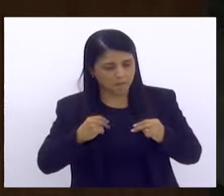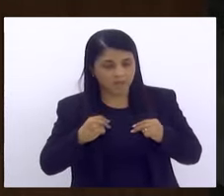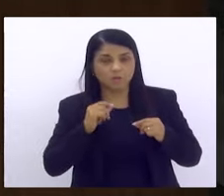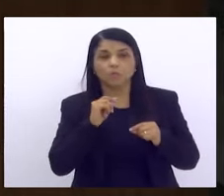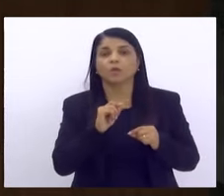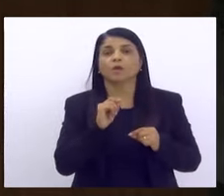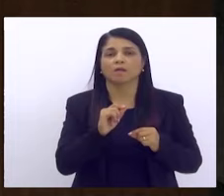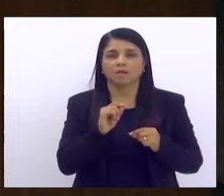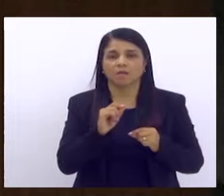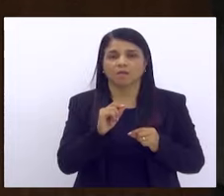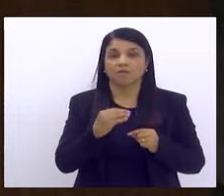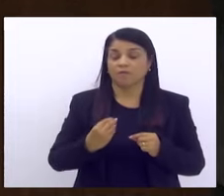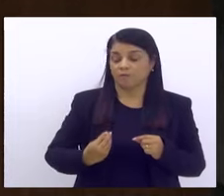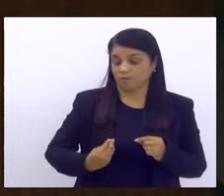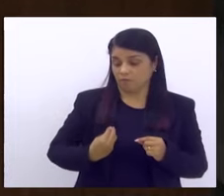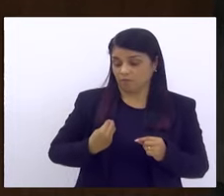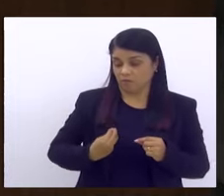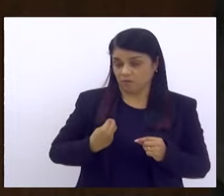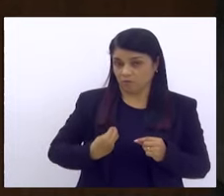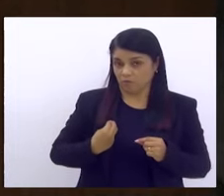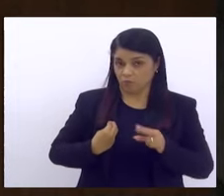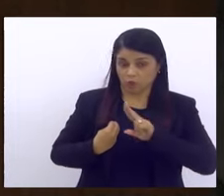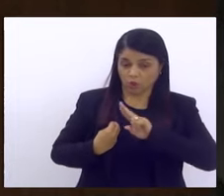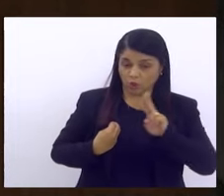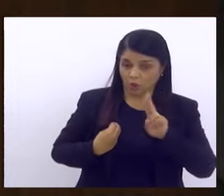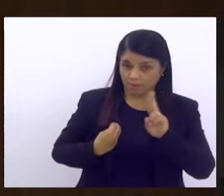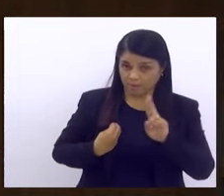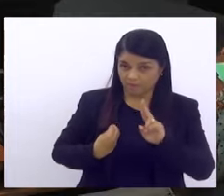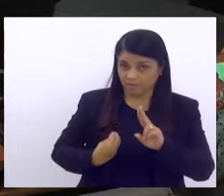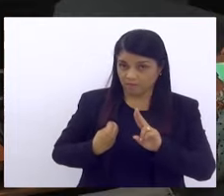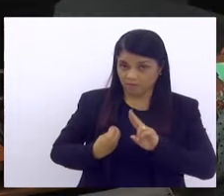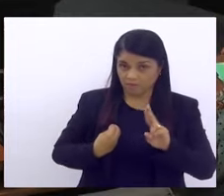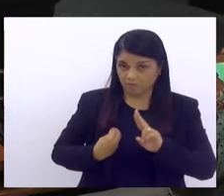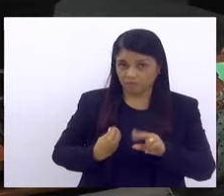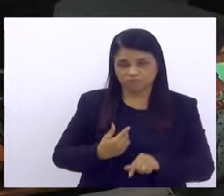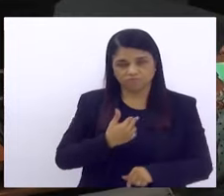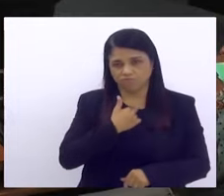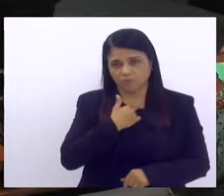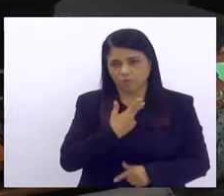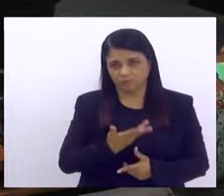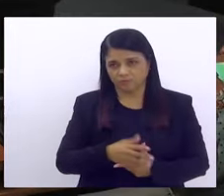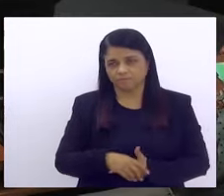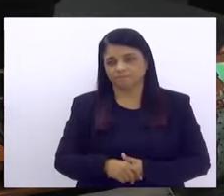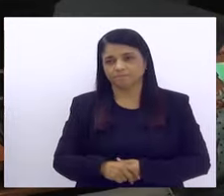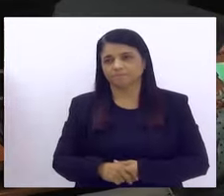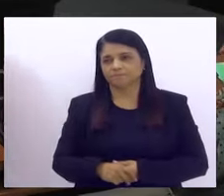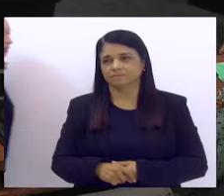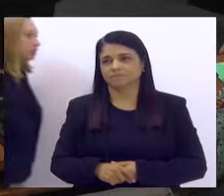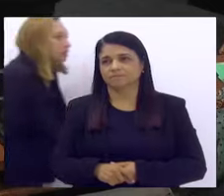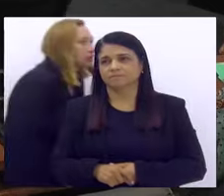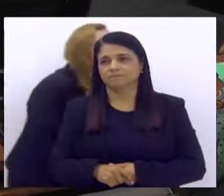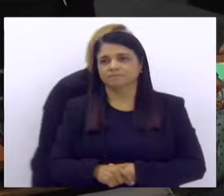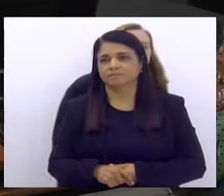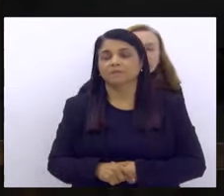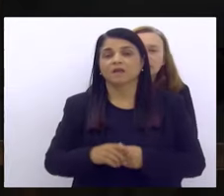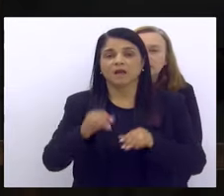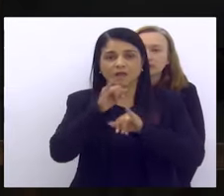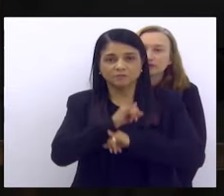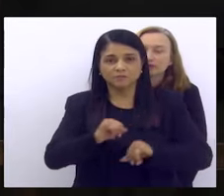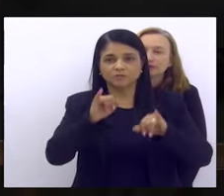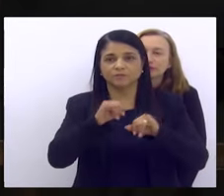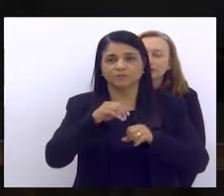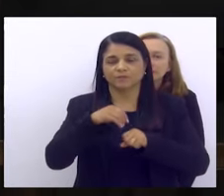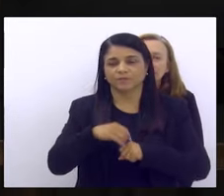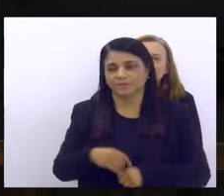de alguém que está vivo. Muito obrigado, senhora presidente. Foi retirado de pauta, deputado Luiz Paulo. Anuncio o